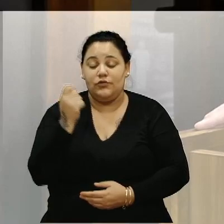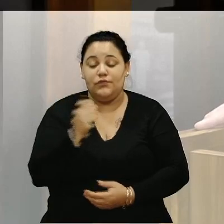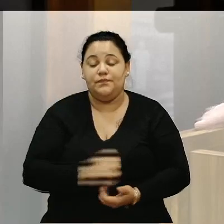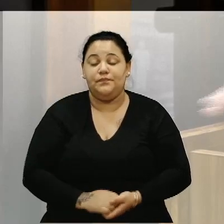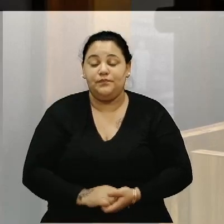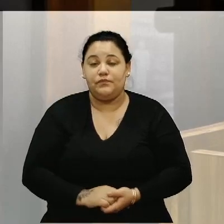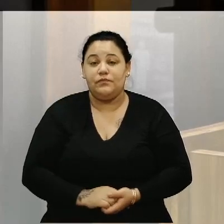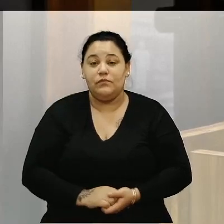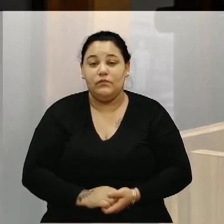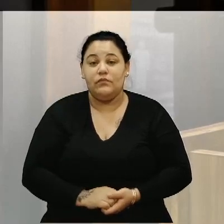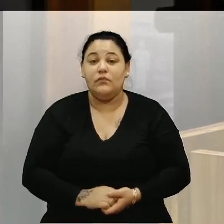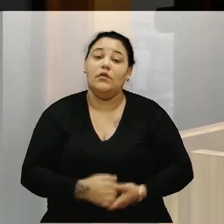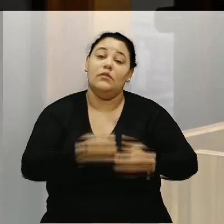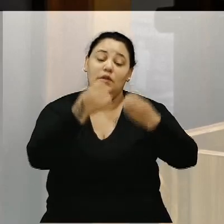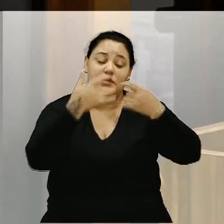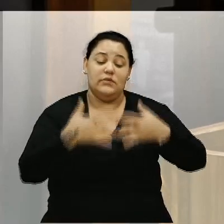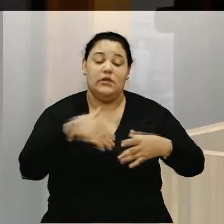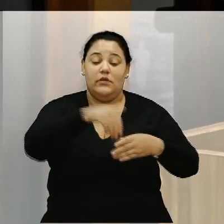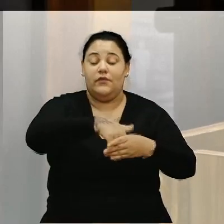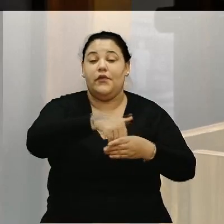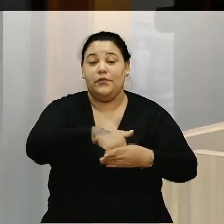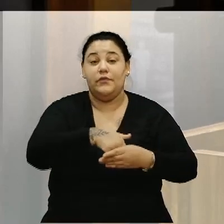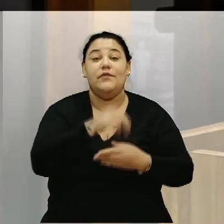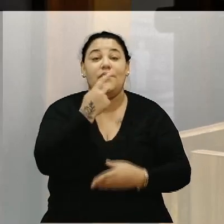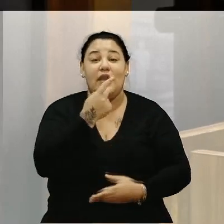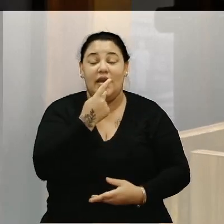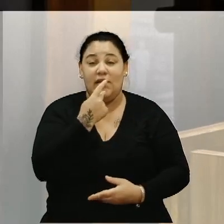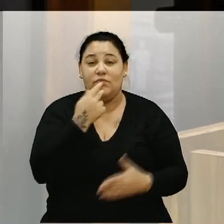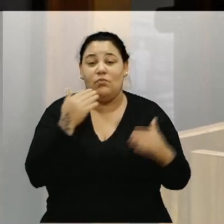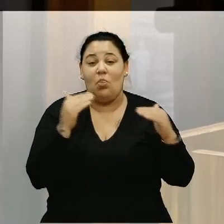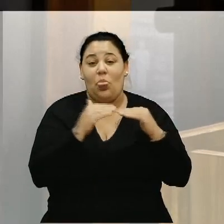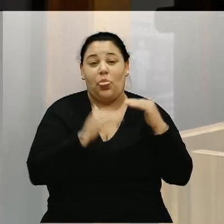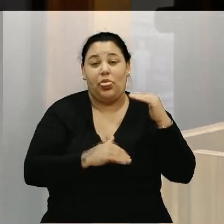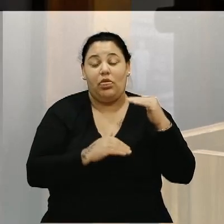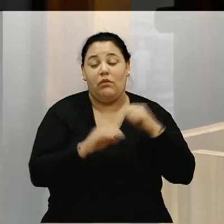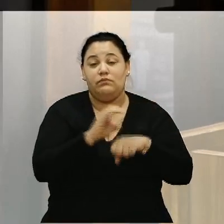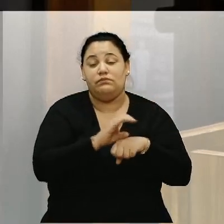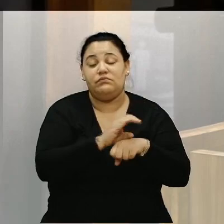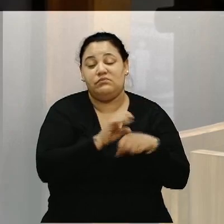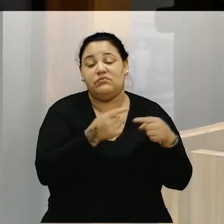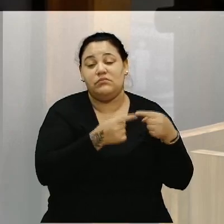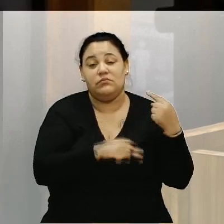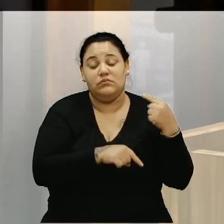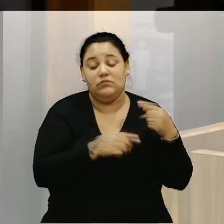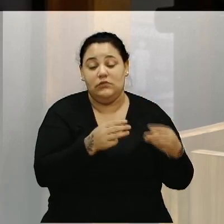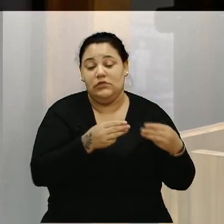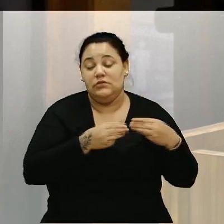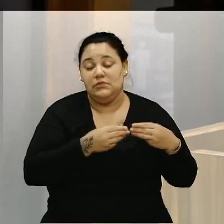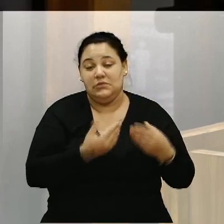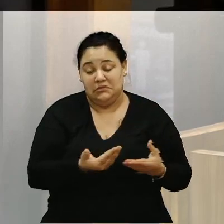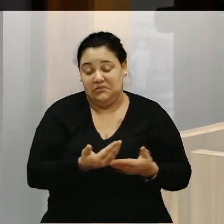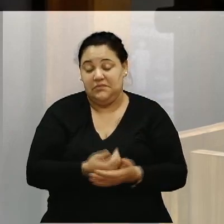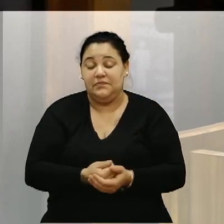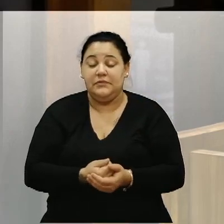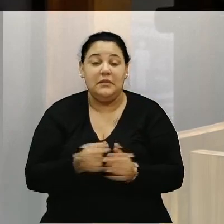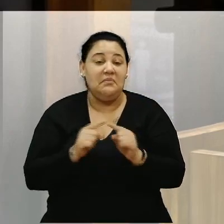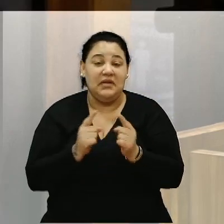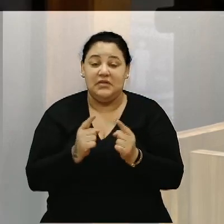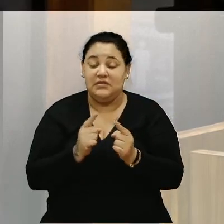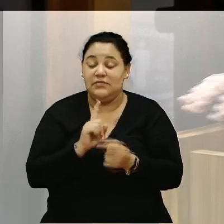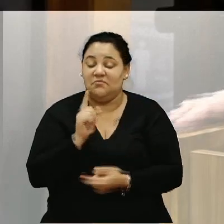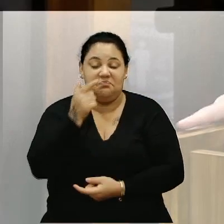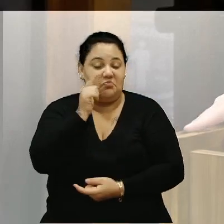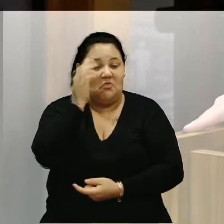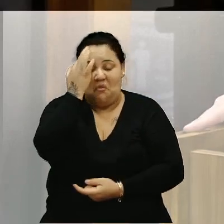Para justificar o injustificável, alegaram a inconstitucionalidade das emendas, mas não entendemos dessa